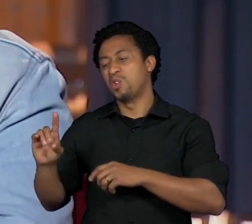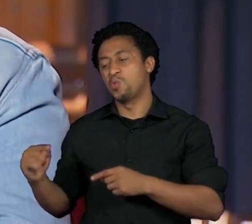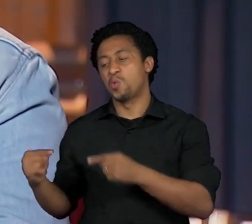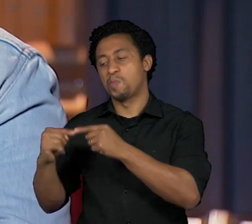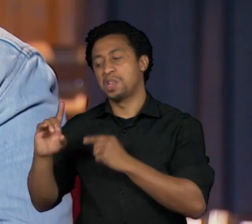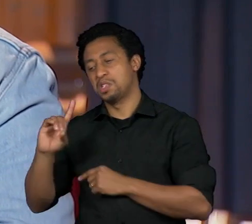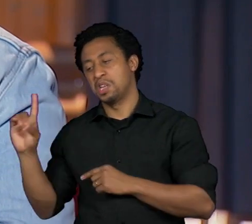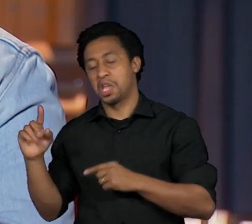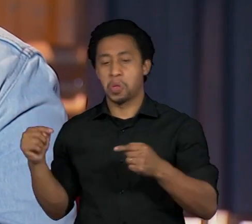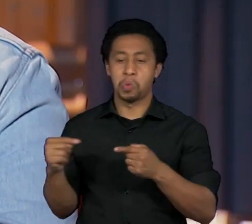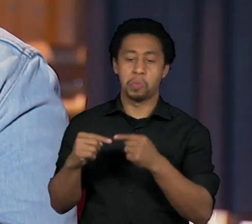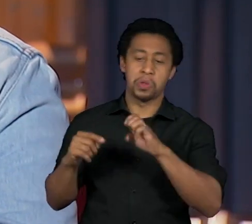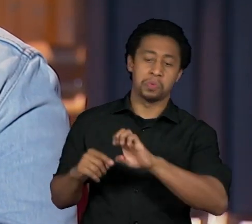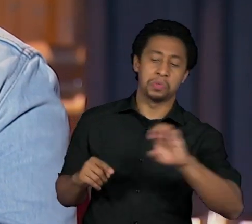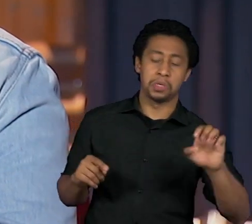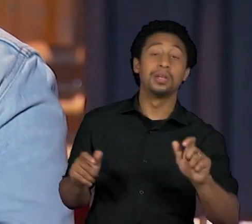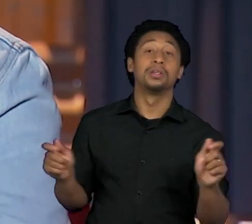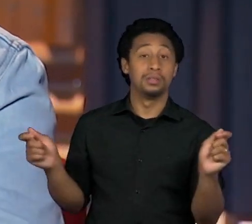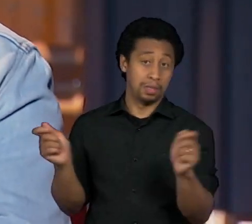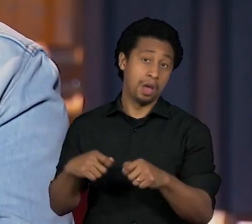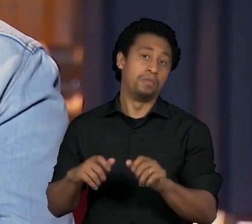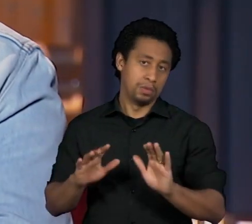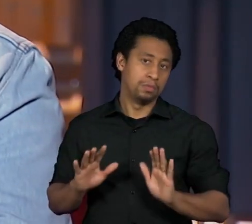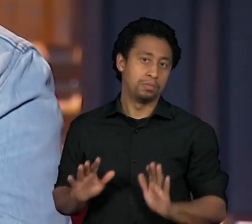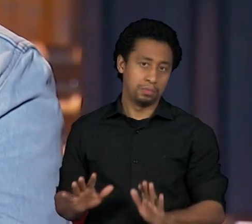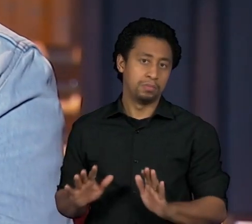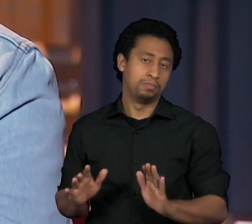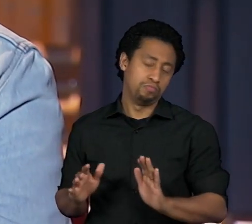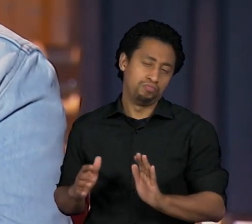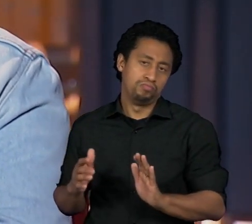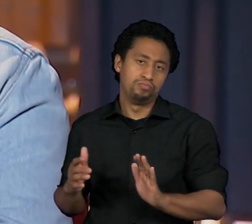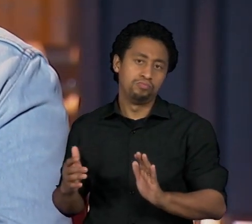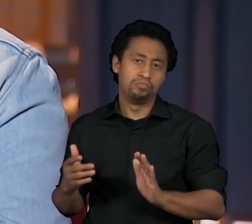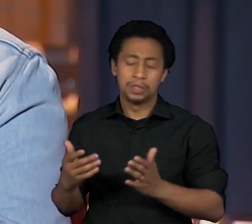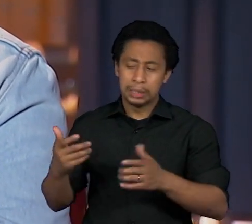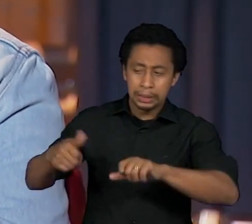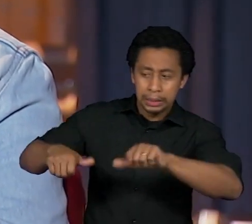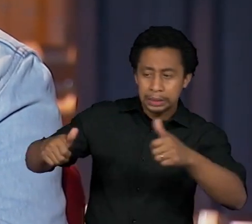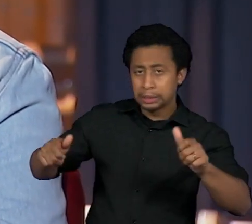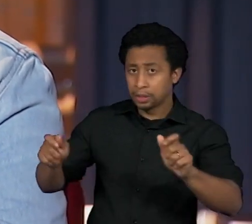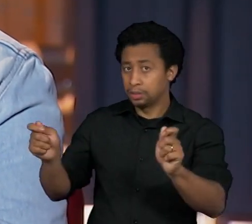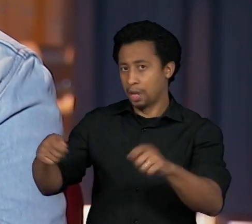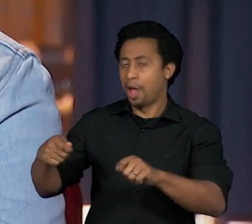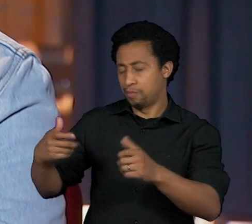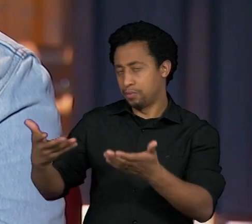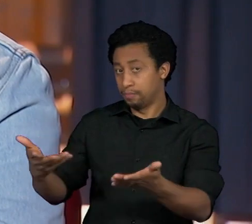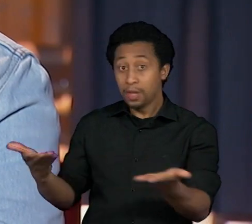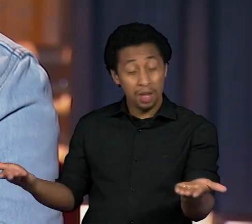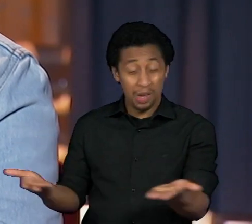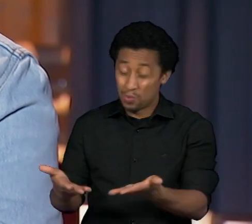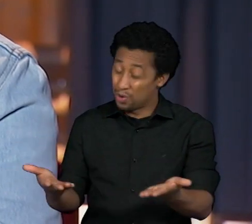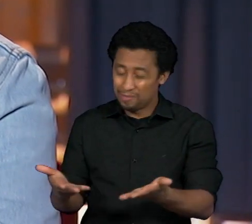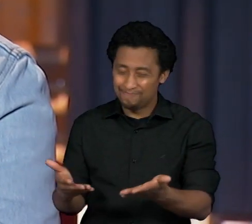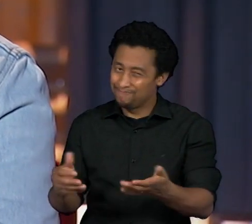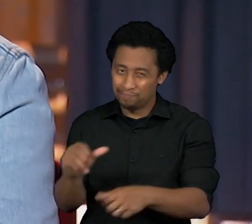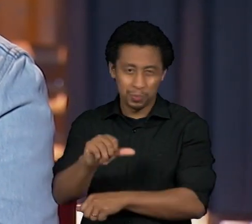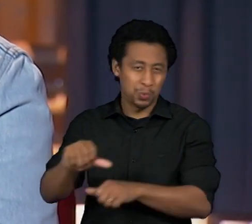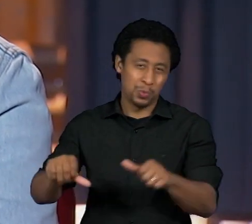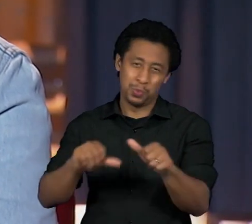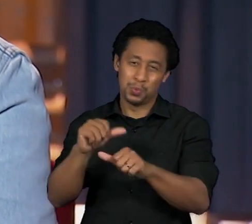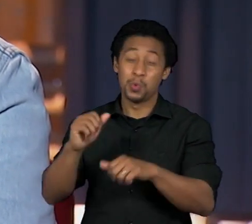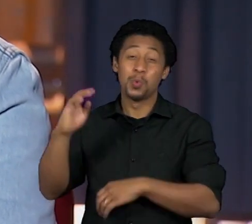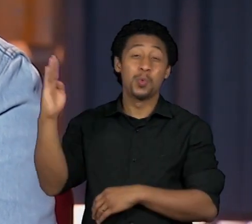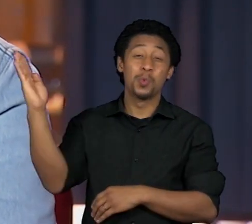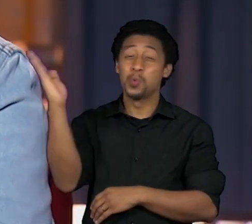mais à esquerda, eu acho que seria bem pertinente fazer esse tipo de discurso. Mas agora é uma situação diferente. O Brasil está passando